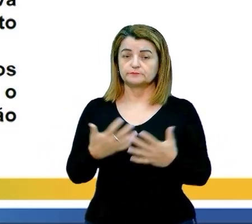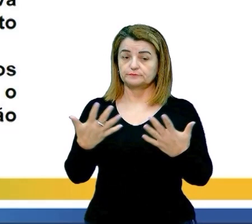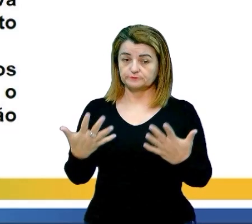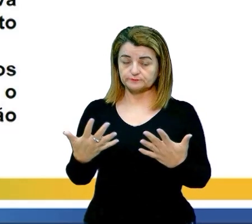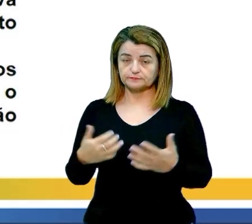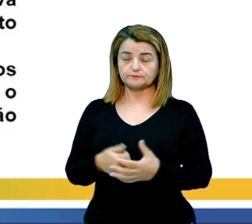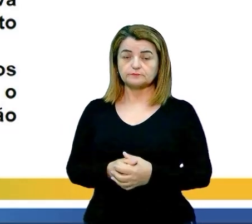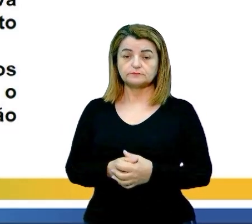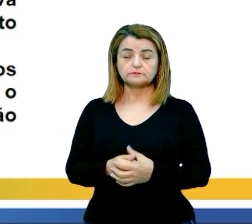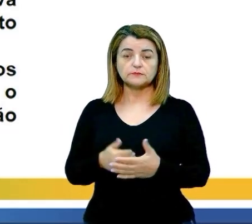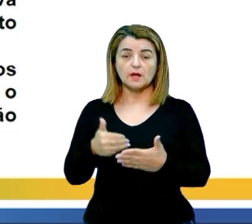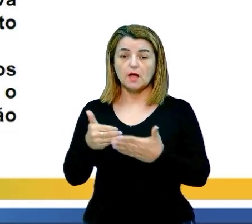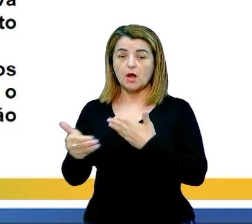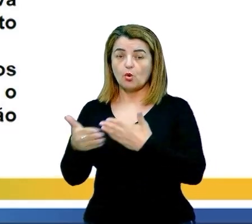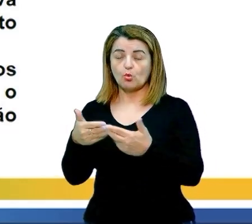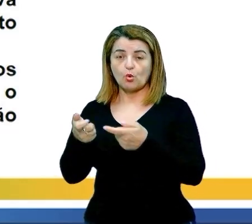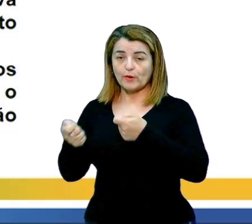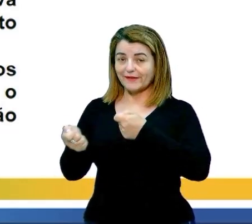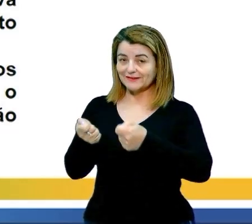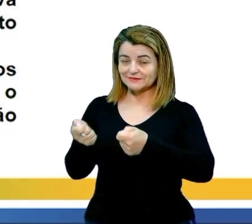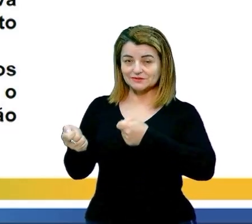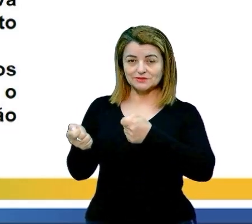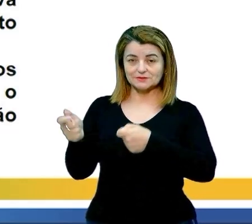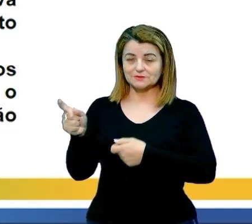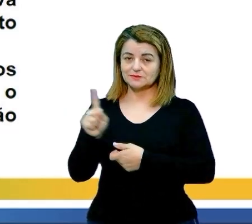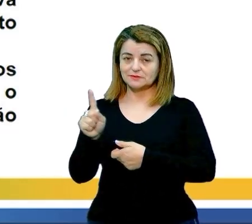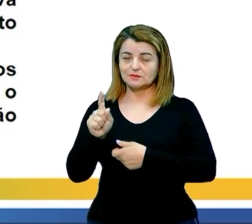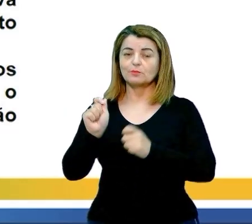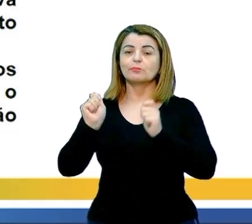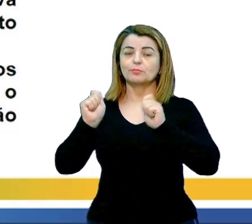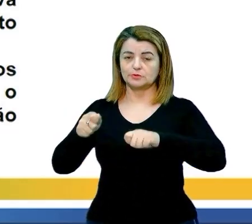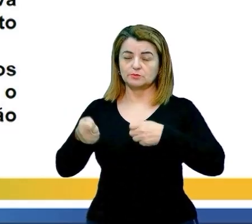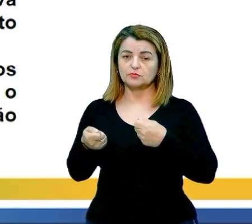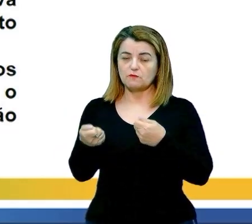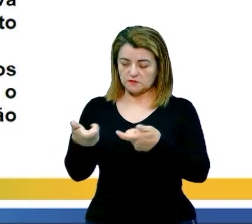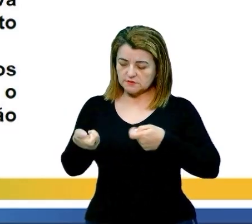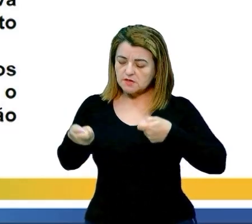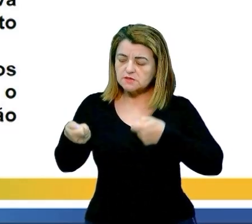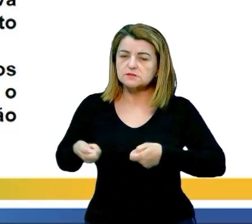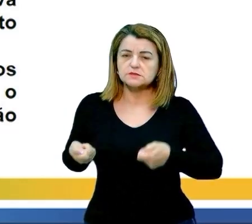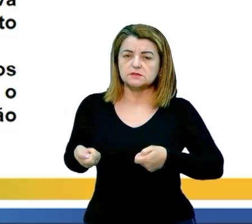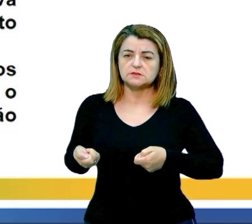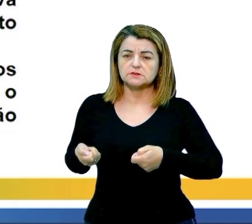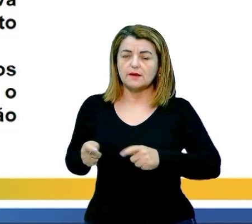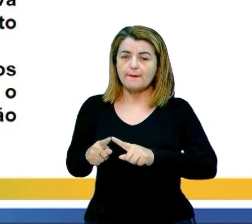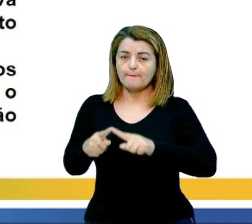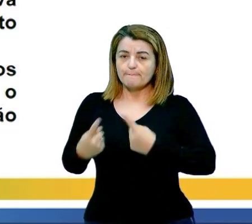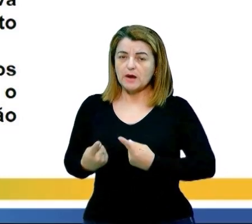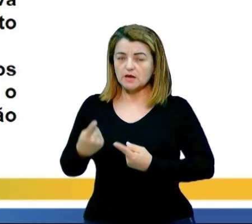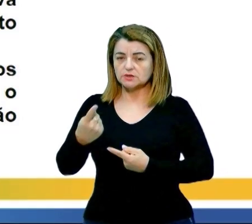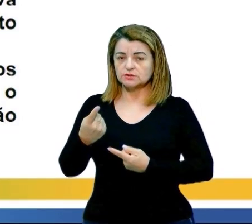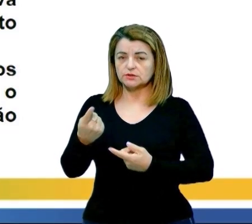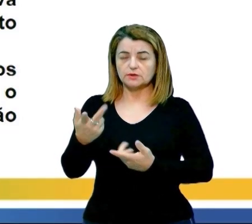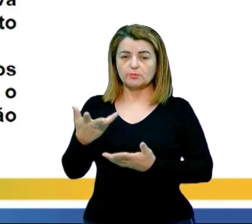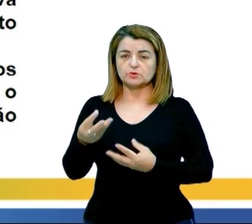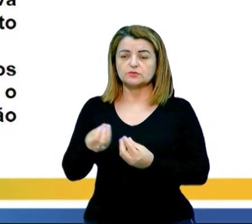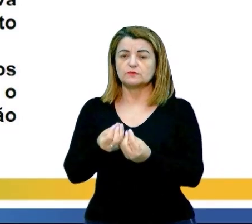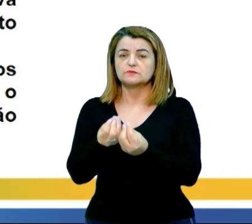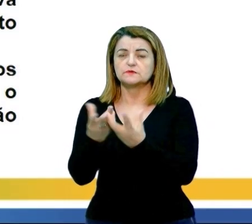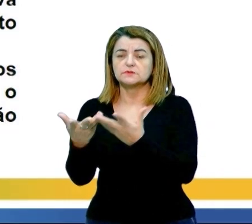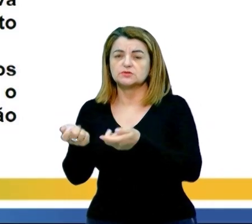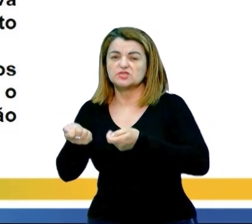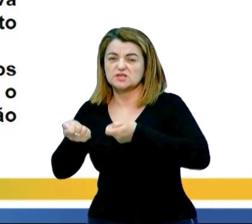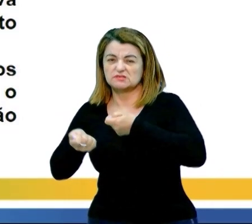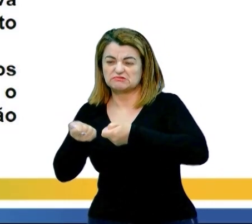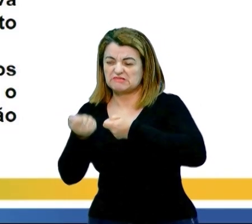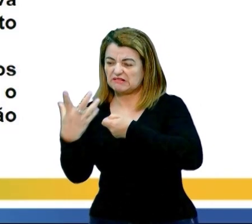na realidade, qualquer resistência não. Nós podemos oferecer resistência, mas ninguém quer oferecer qualquer forma de